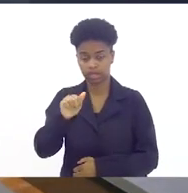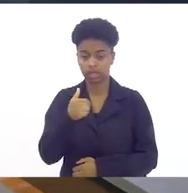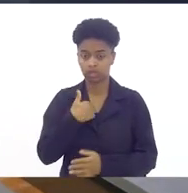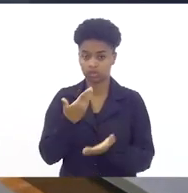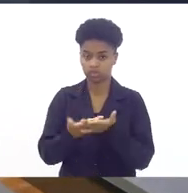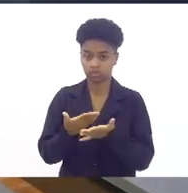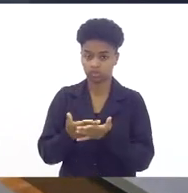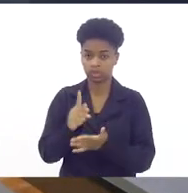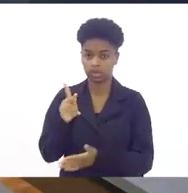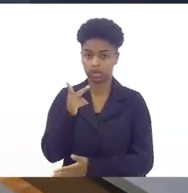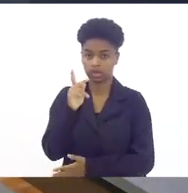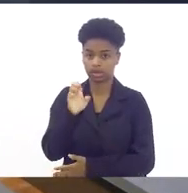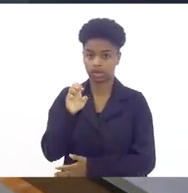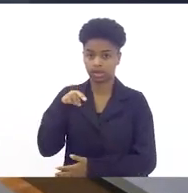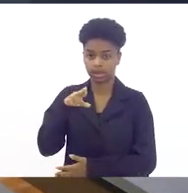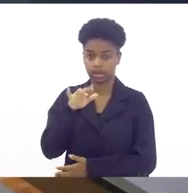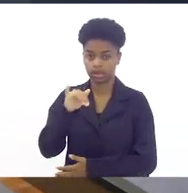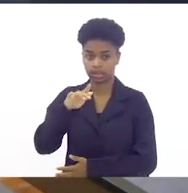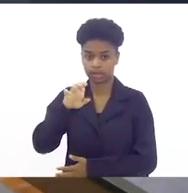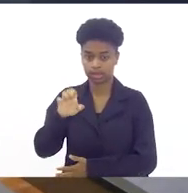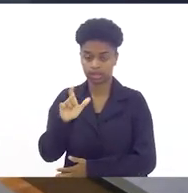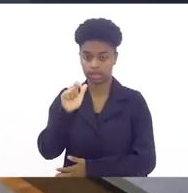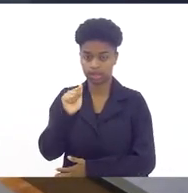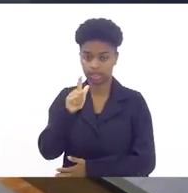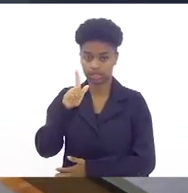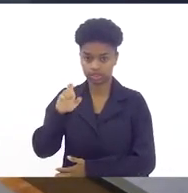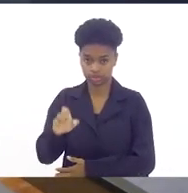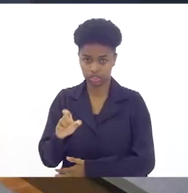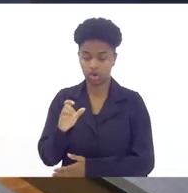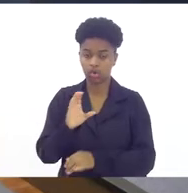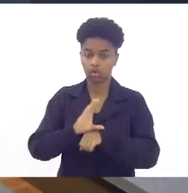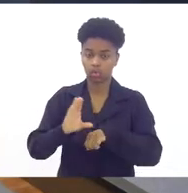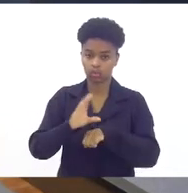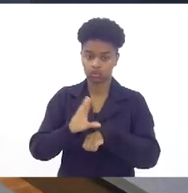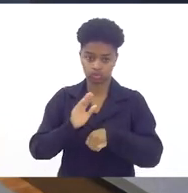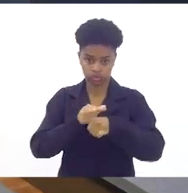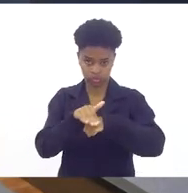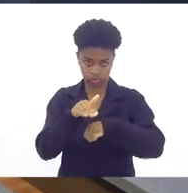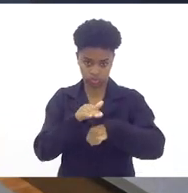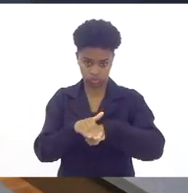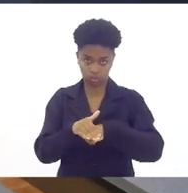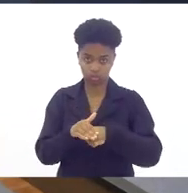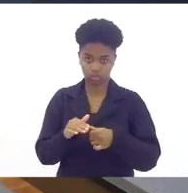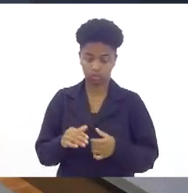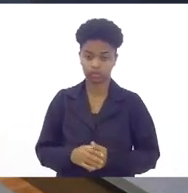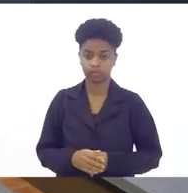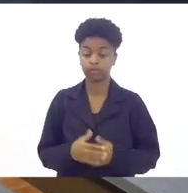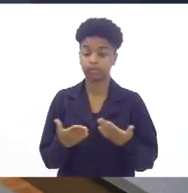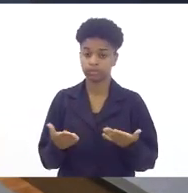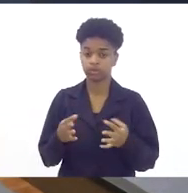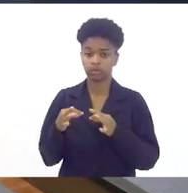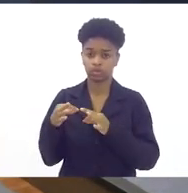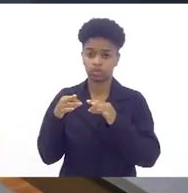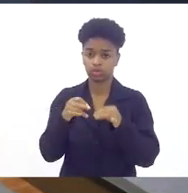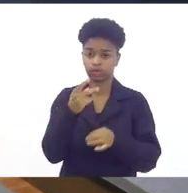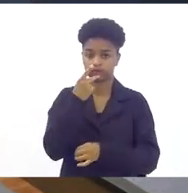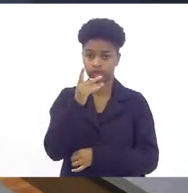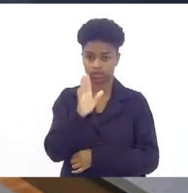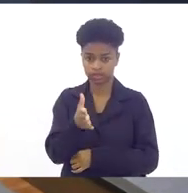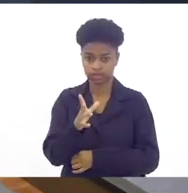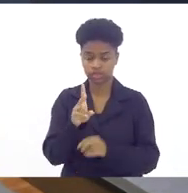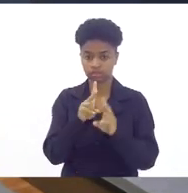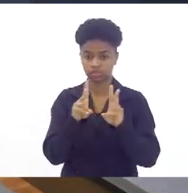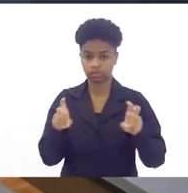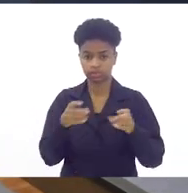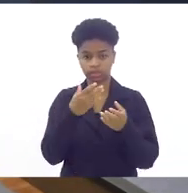do curso subsequente noturno Como já foi dito né por todos as dificuldades são